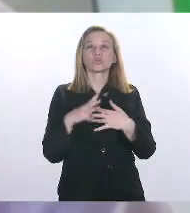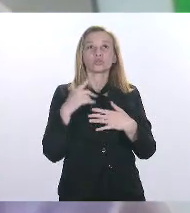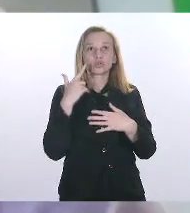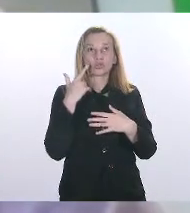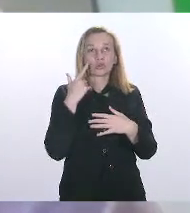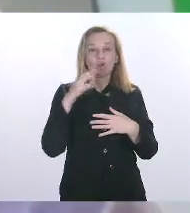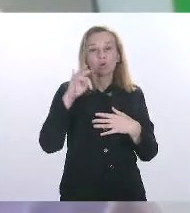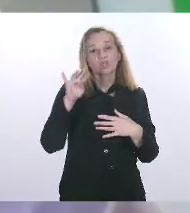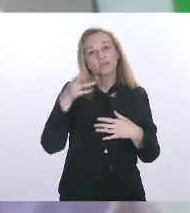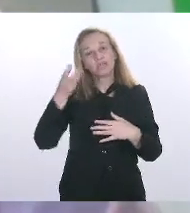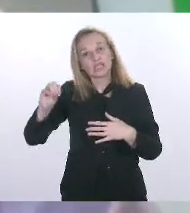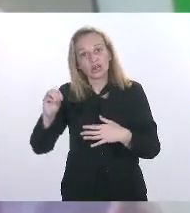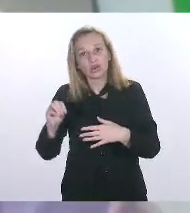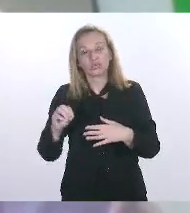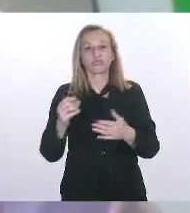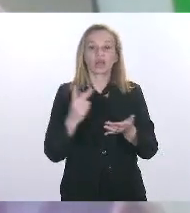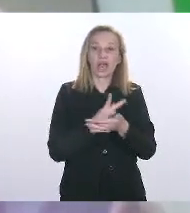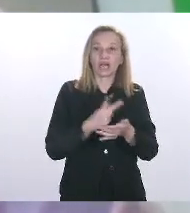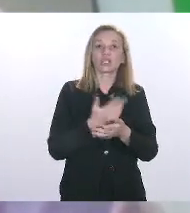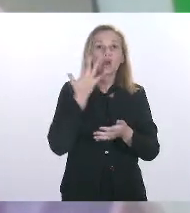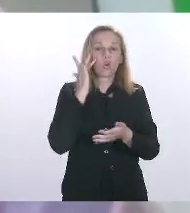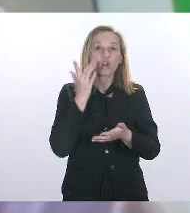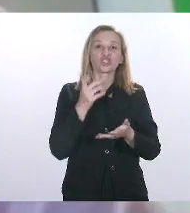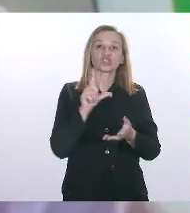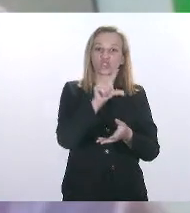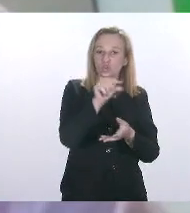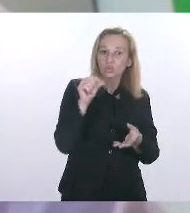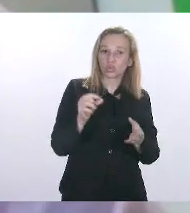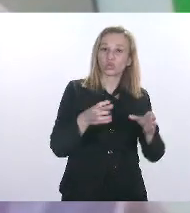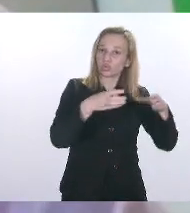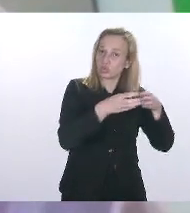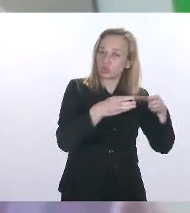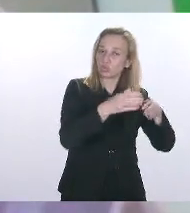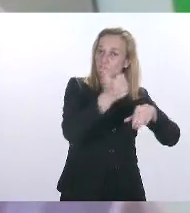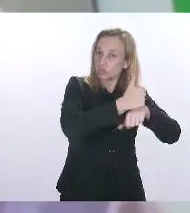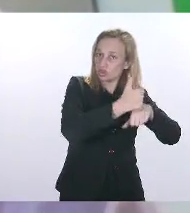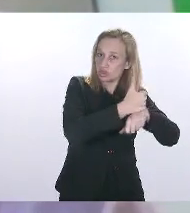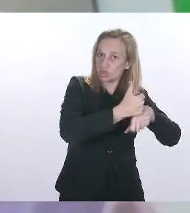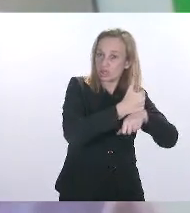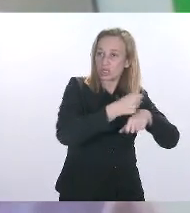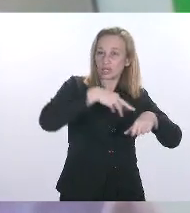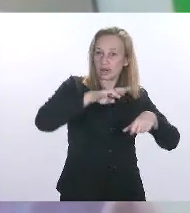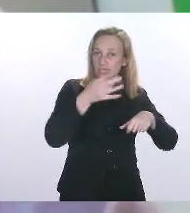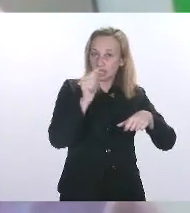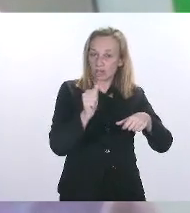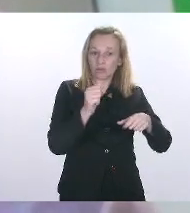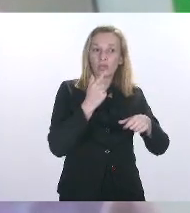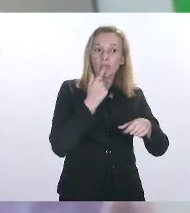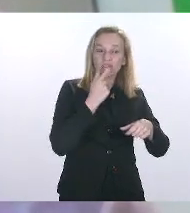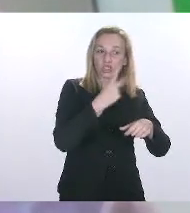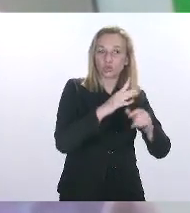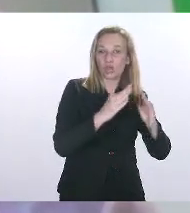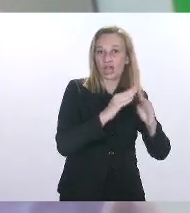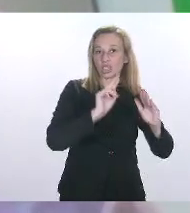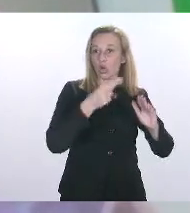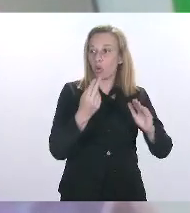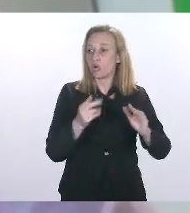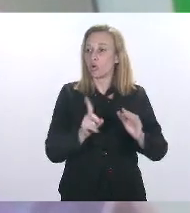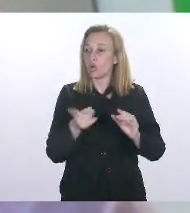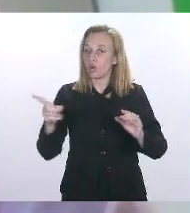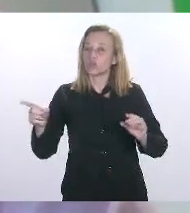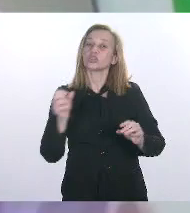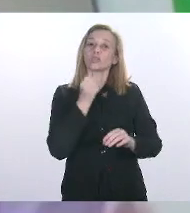uma concepção equivocada, né? Eu acho que a gente dá preferência para esse profissional na matrícula próxima da sua casa ou distante, é